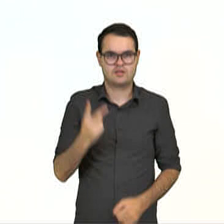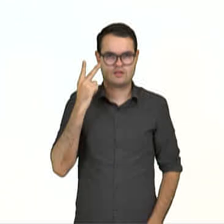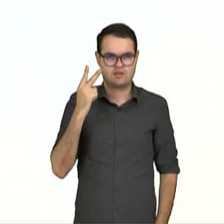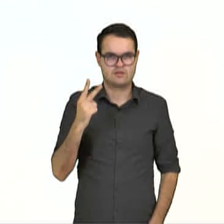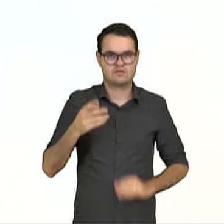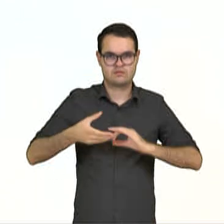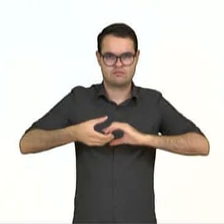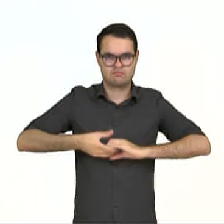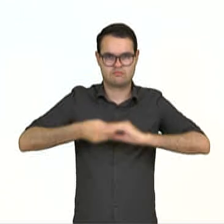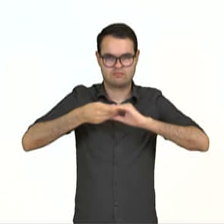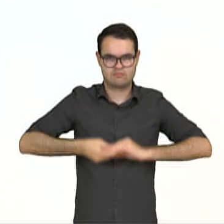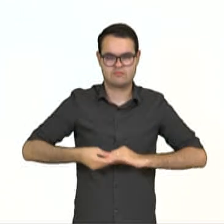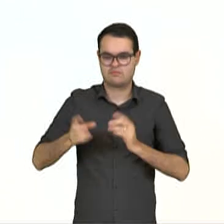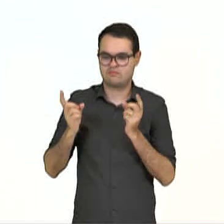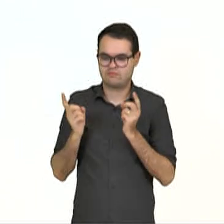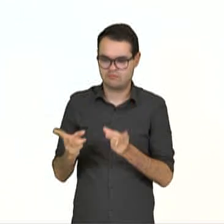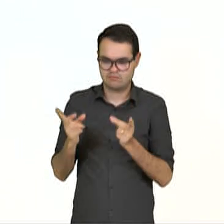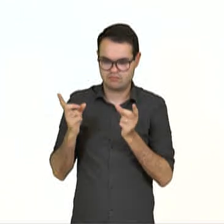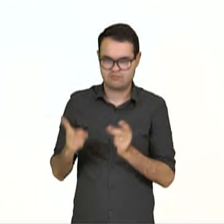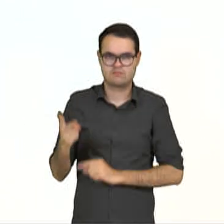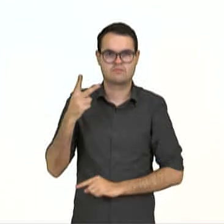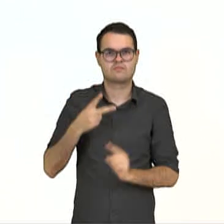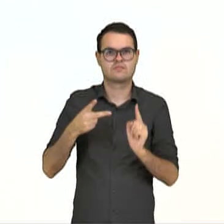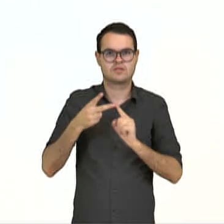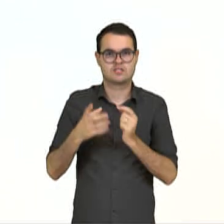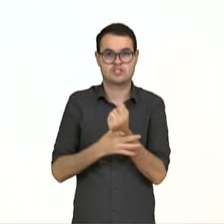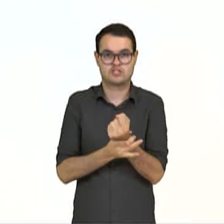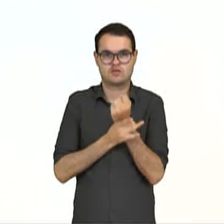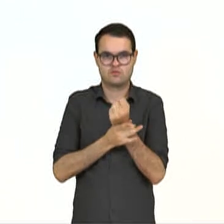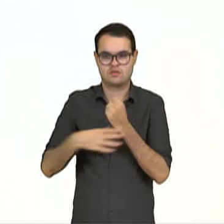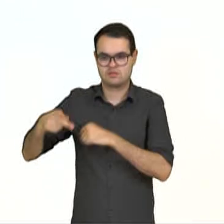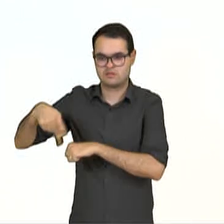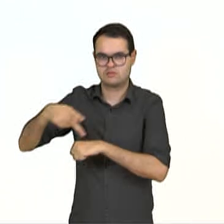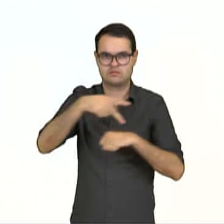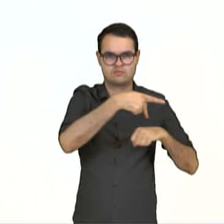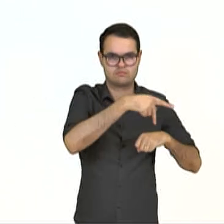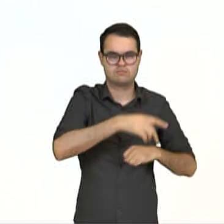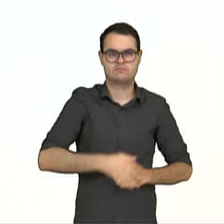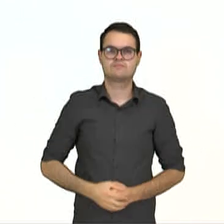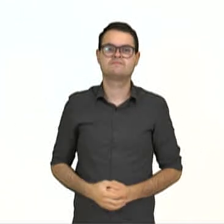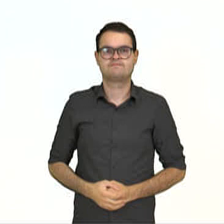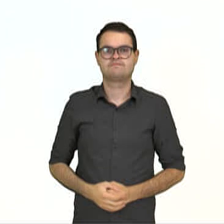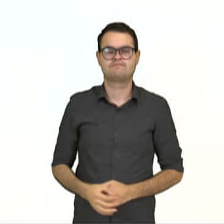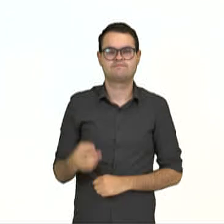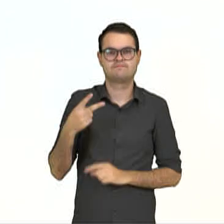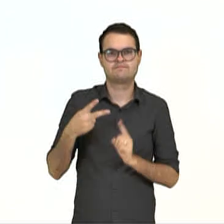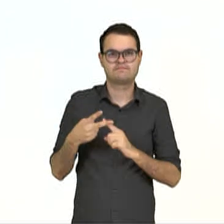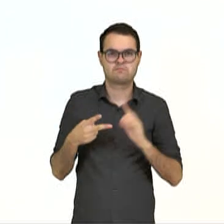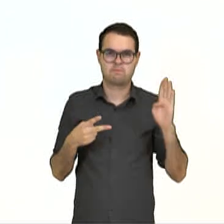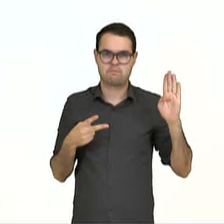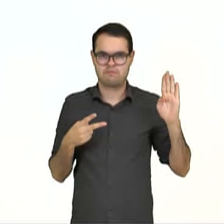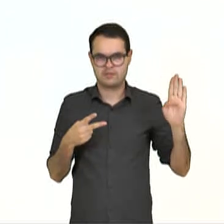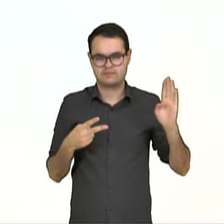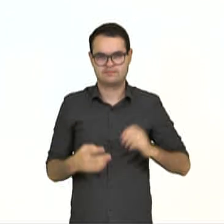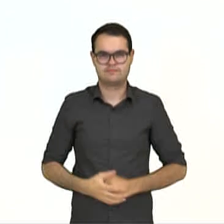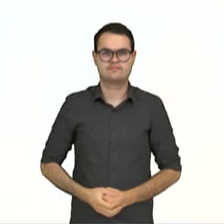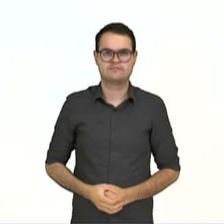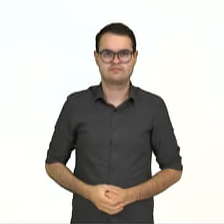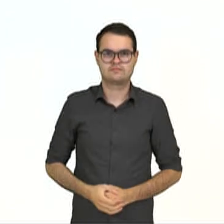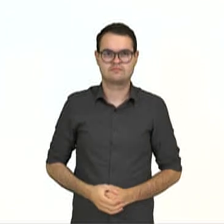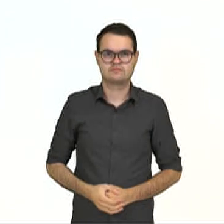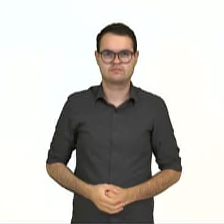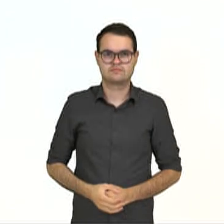acordos, comercial e segurança nacional. Letra B. As